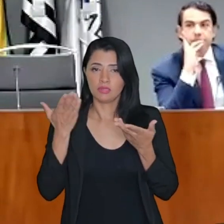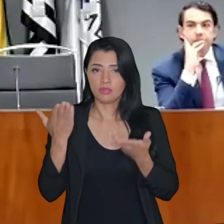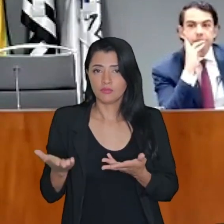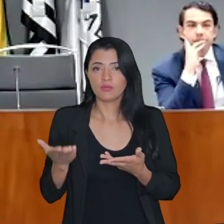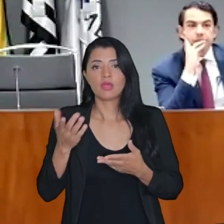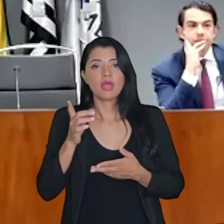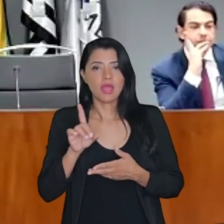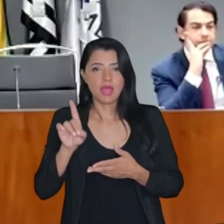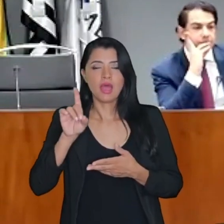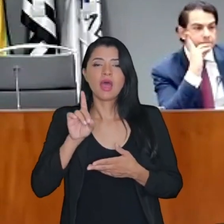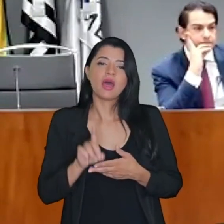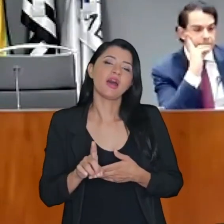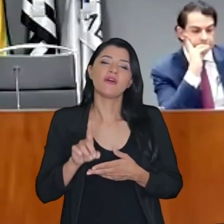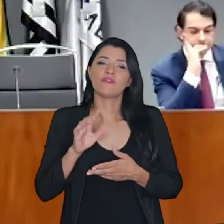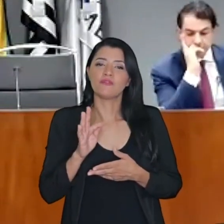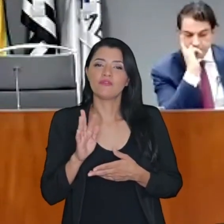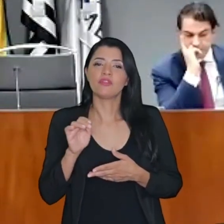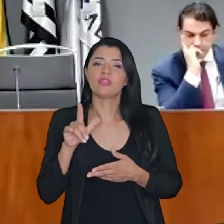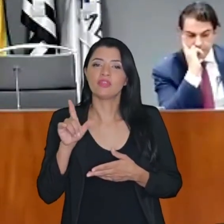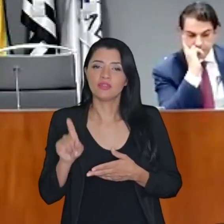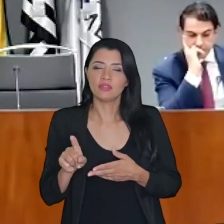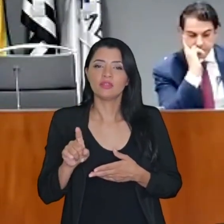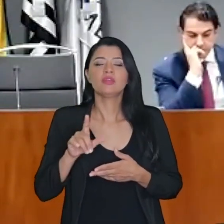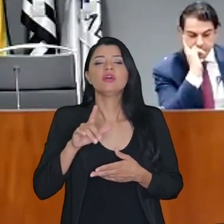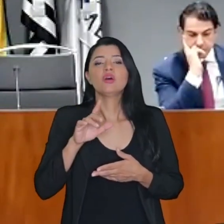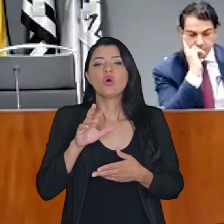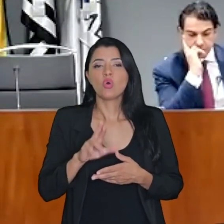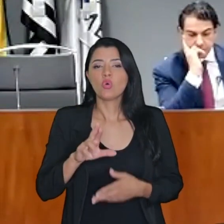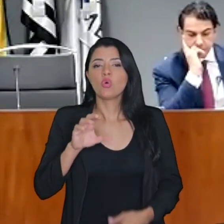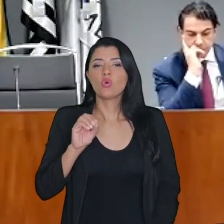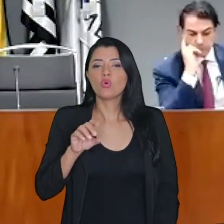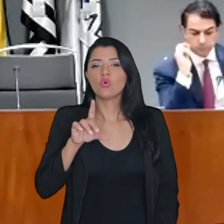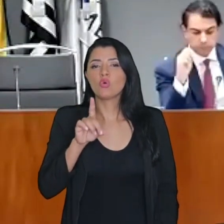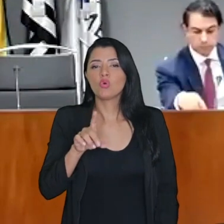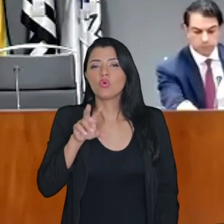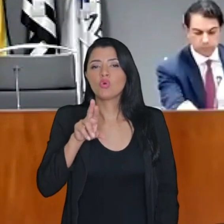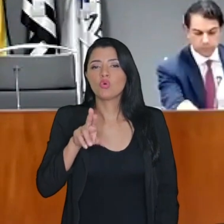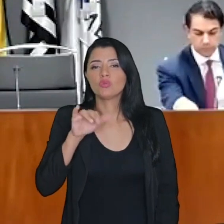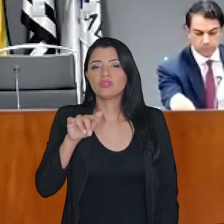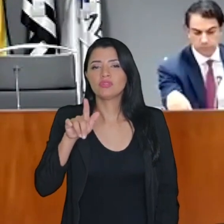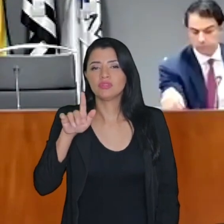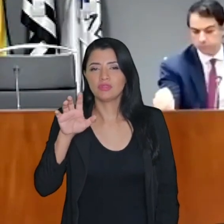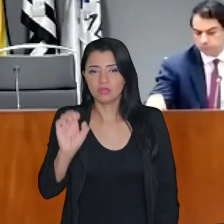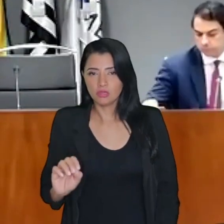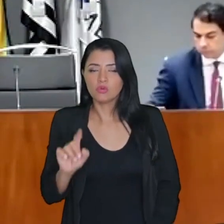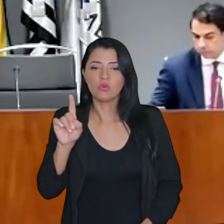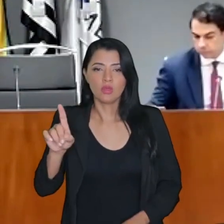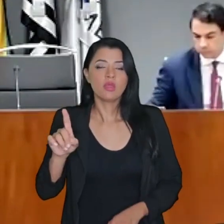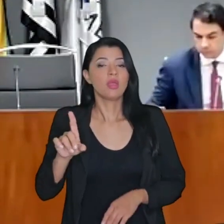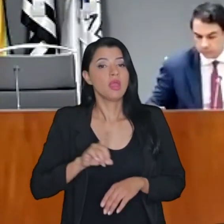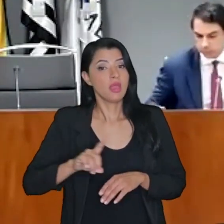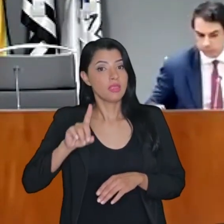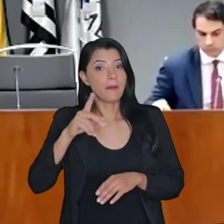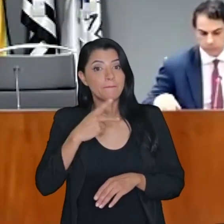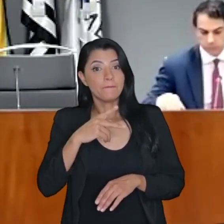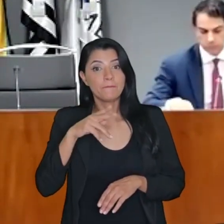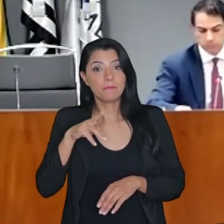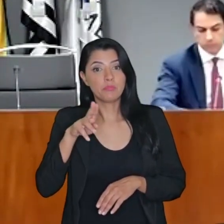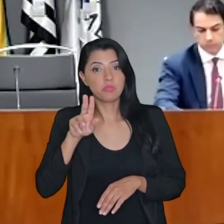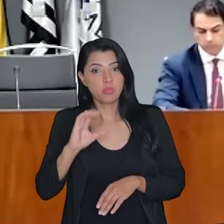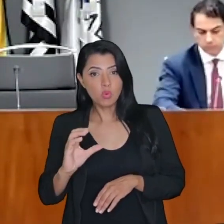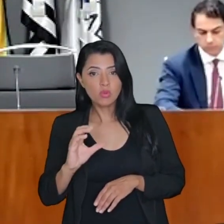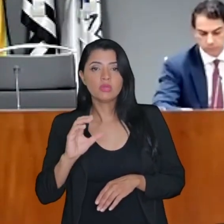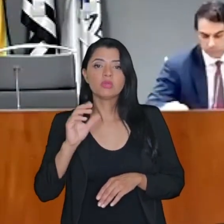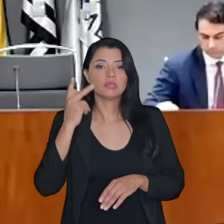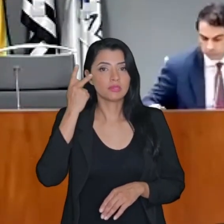ao Dr. Rodrigo de Grandes. O Dr. Rodrigo de Grandes é professor de Direito Penal da FGV São Paulo, da PUC São Paulo e